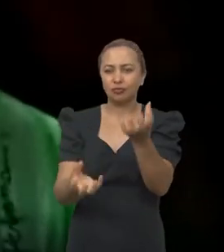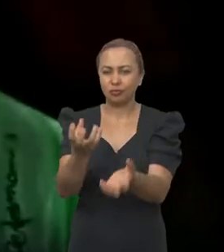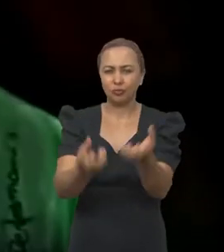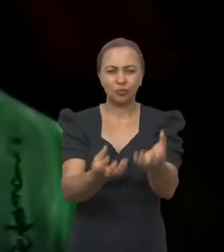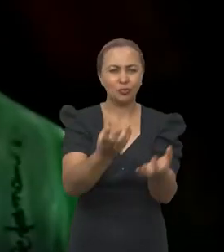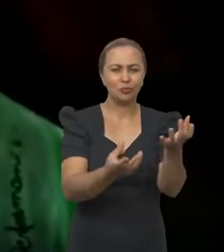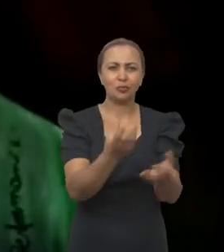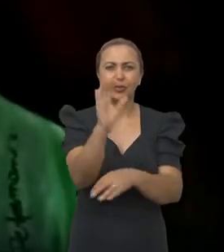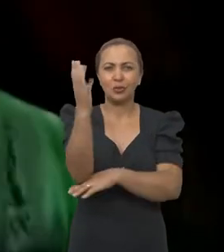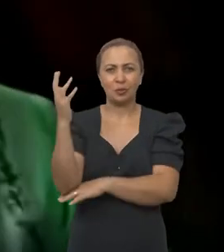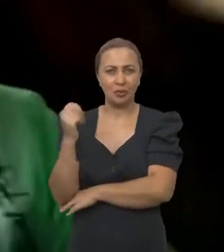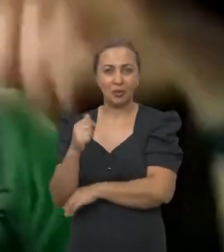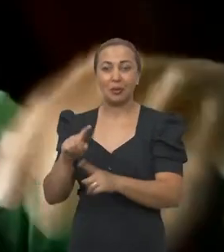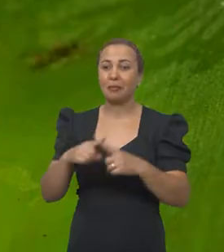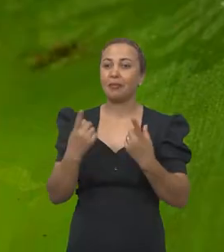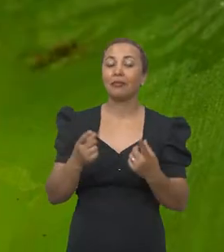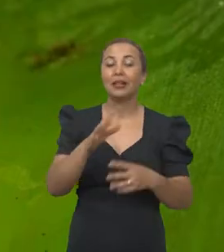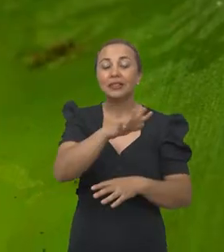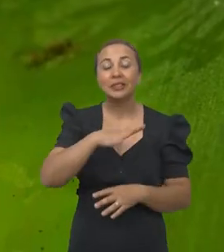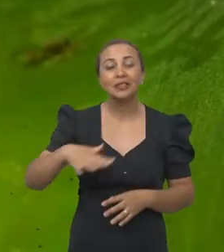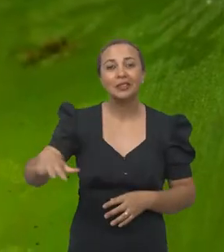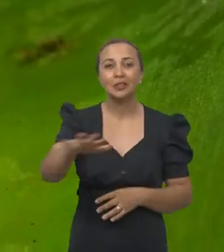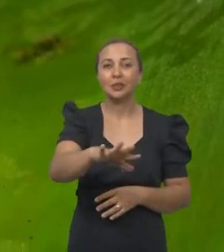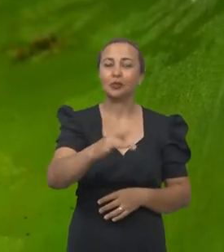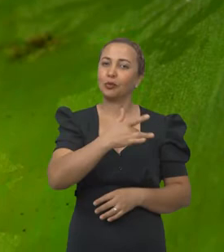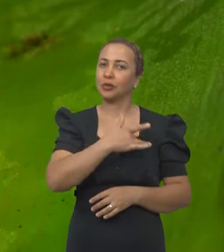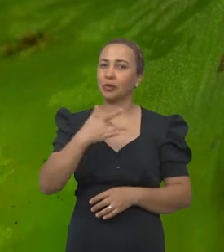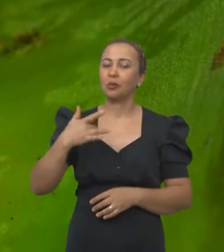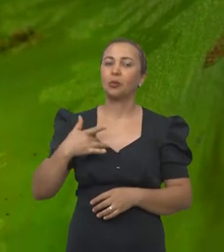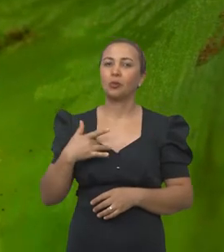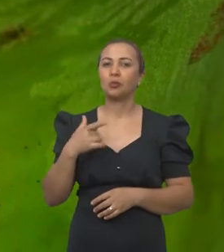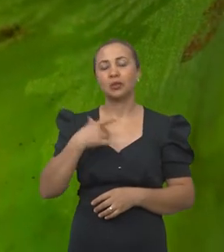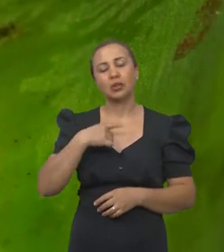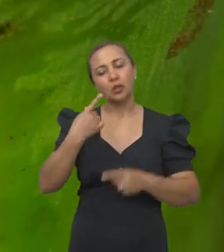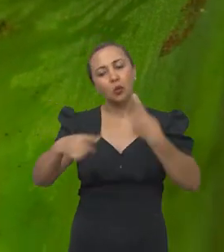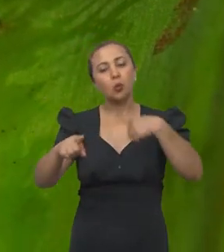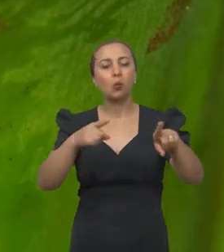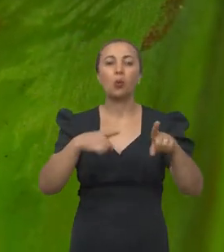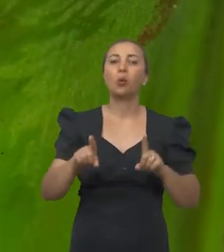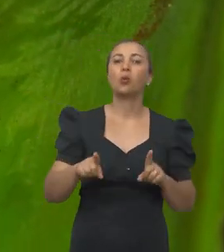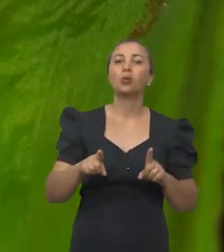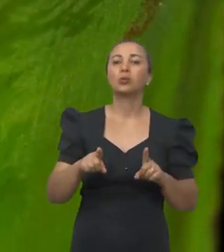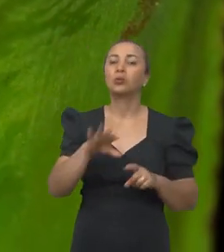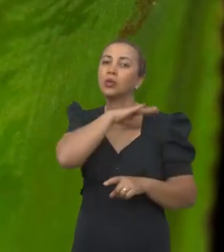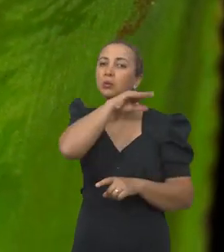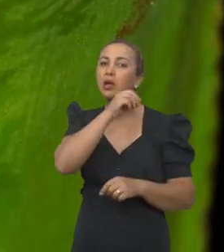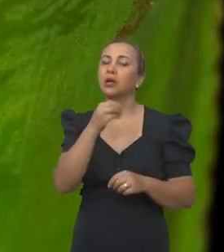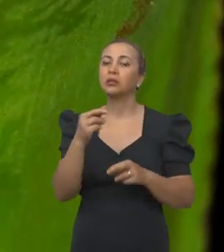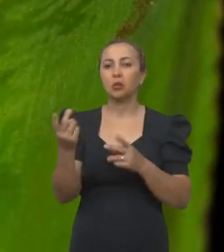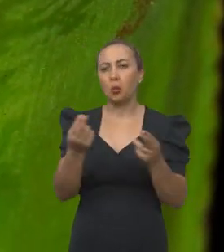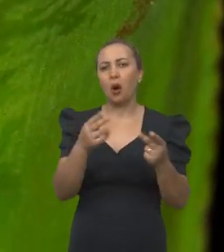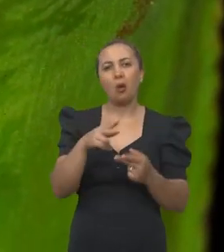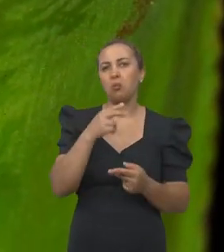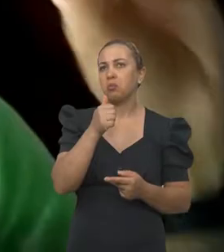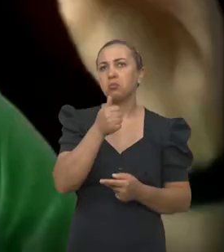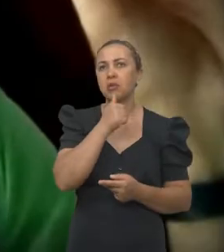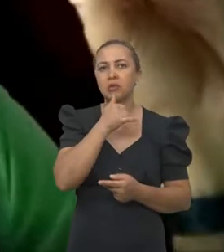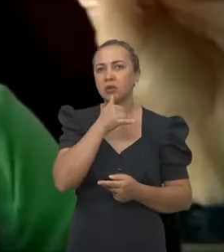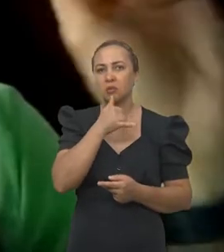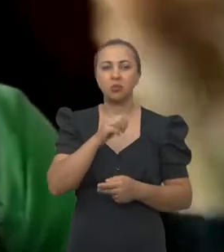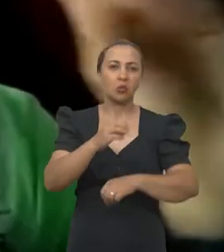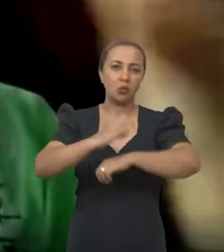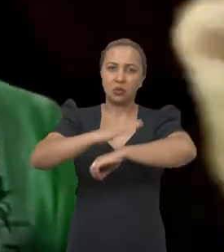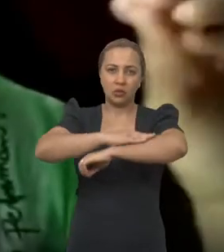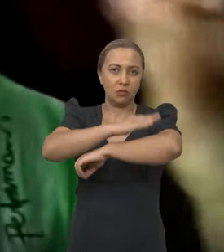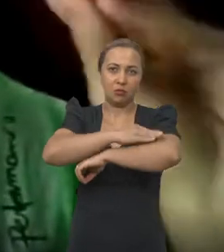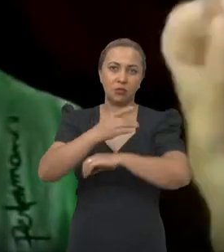destruir outra queimado bromélia é mas seu ambiente postar saudável tiver outras ocorrências como essas pererecas ali